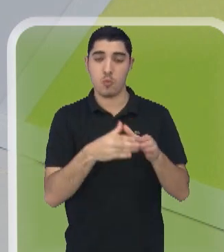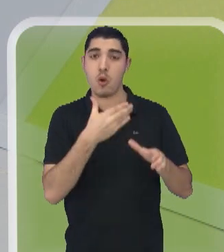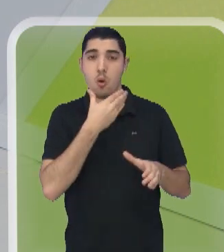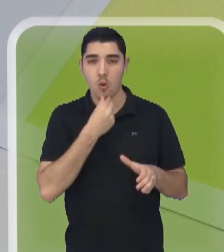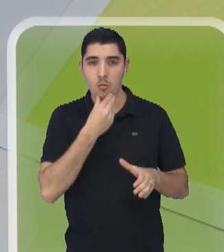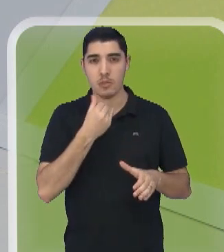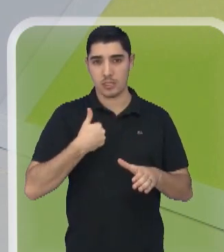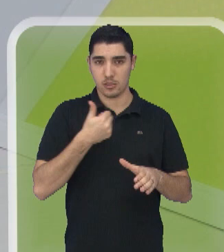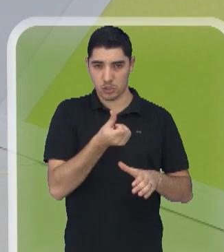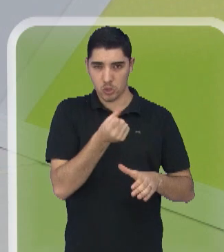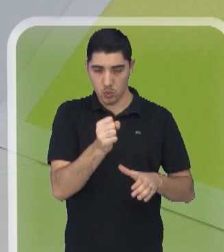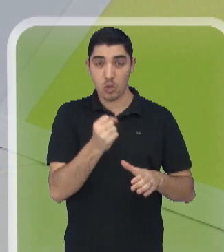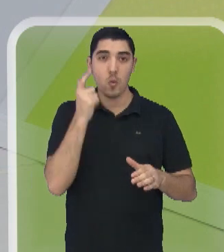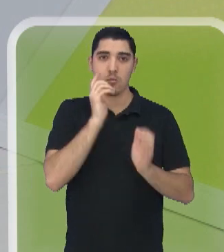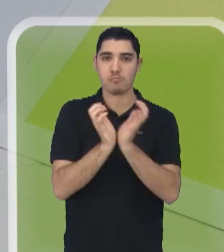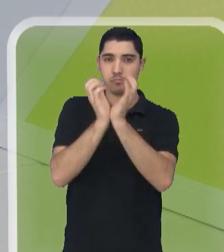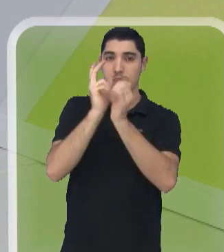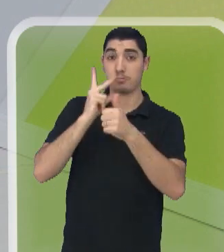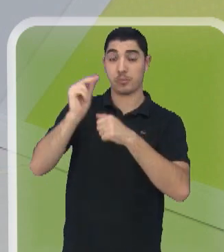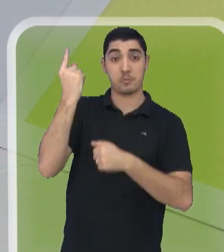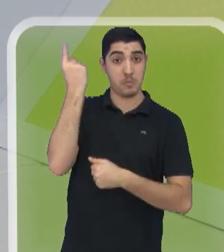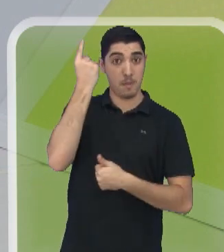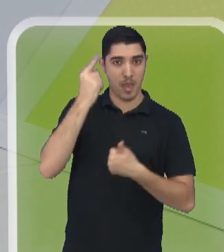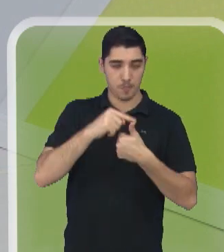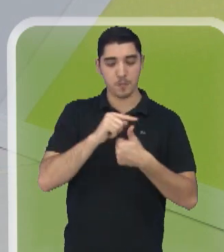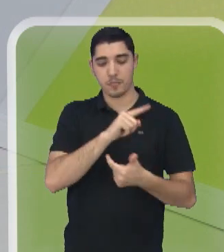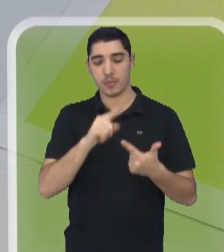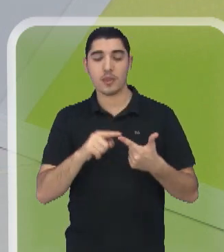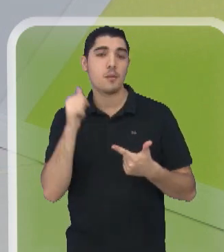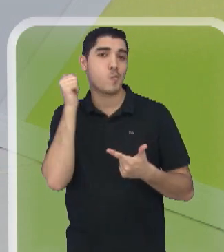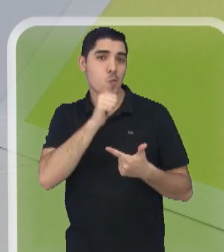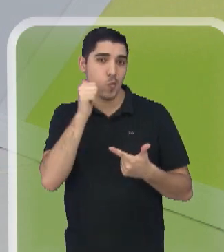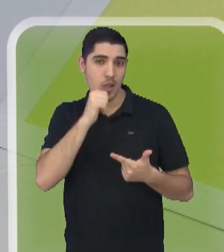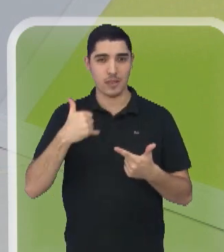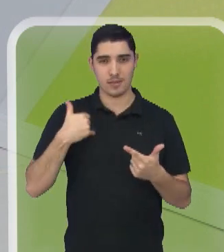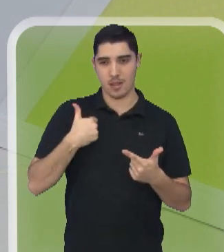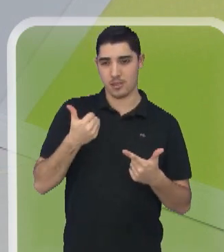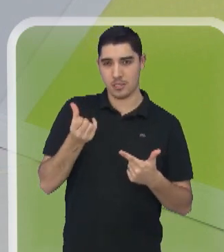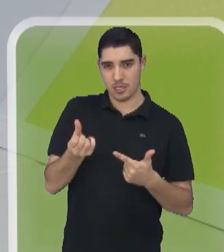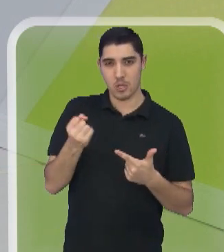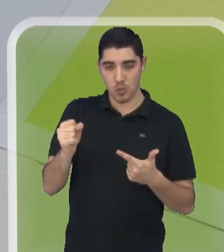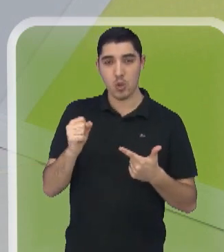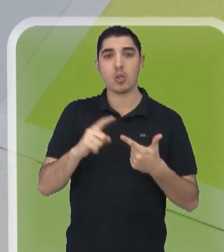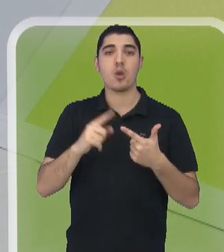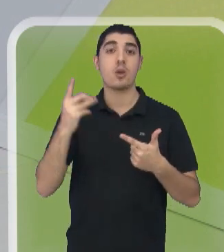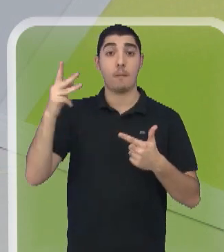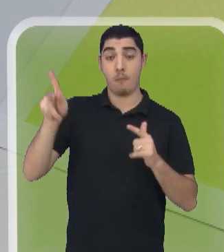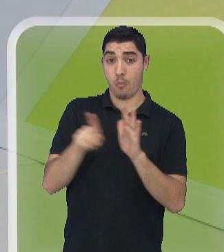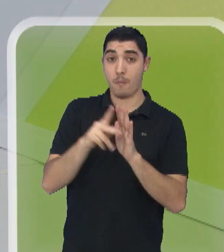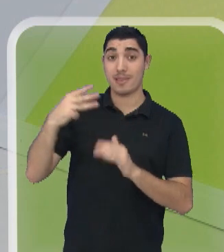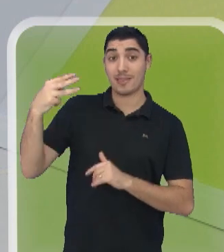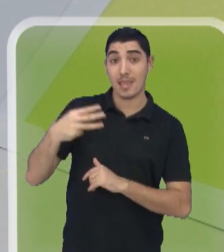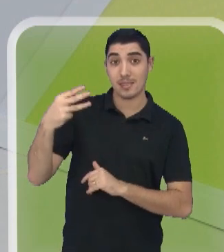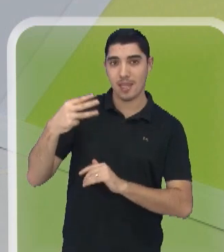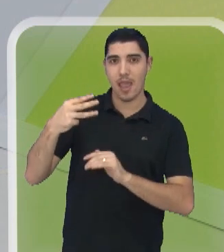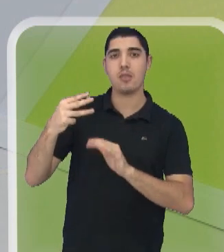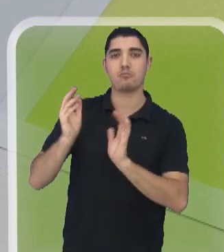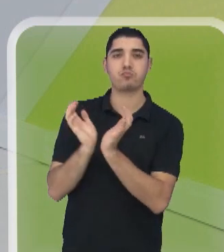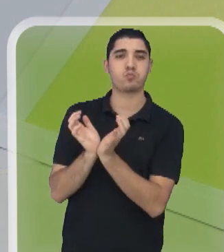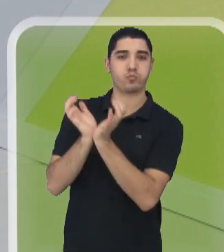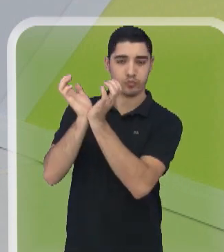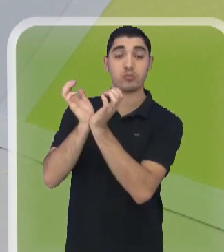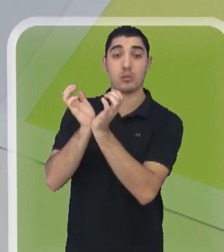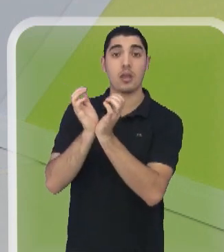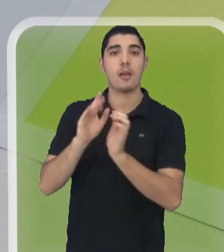o título de campeã e o time feminino 68+, terminou na terceira colocação do torneio que foi organizado